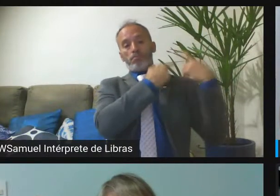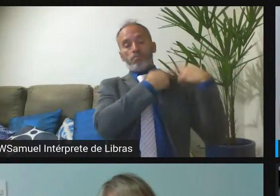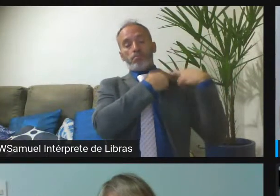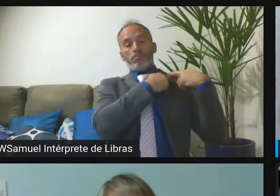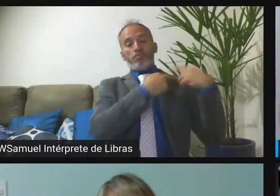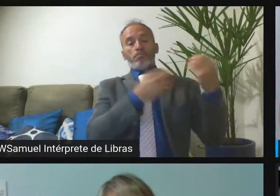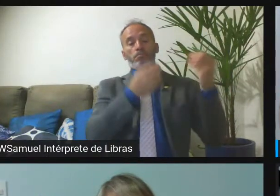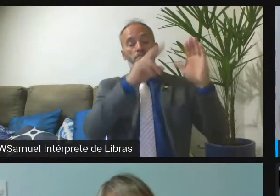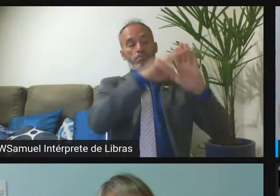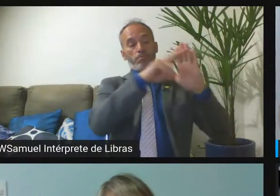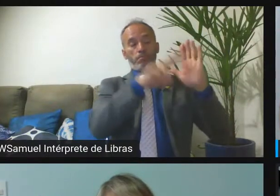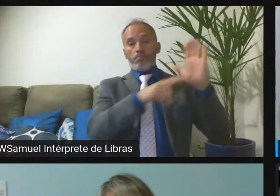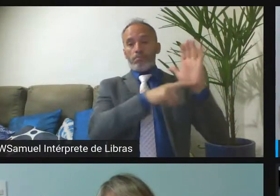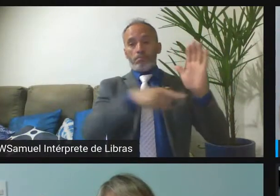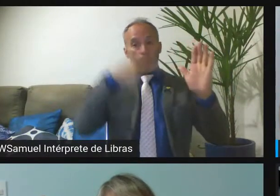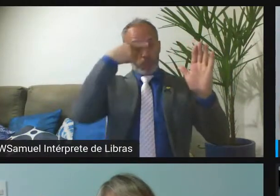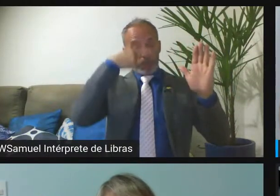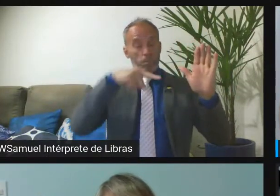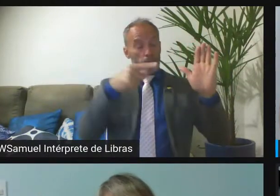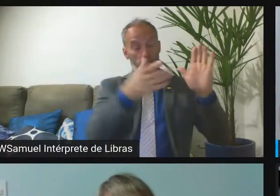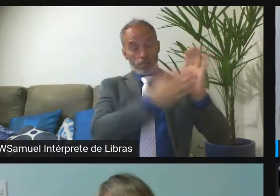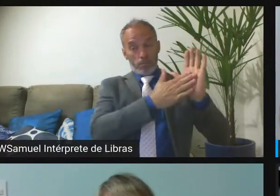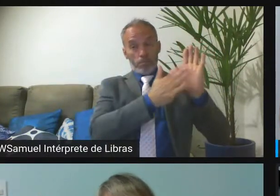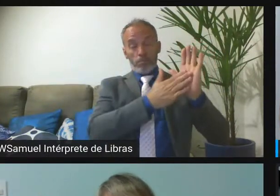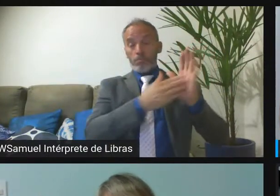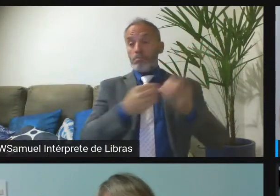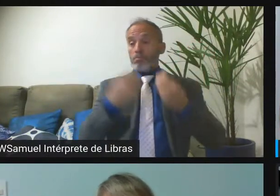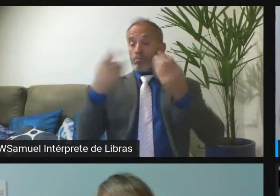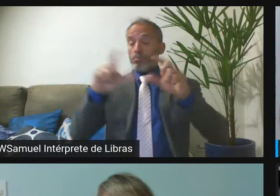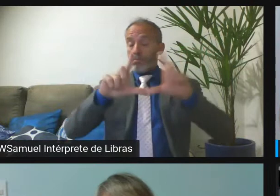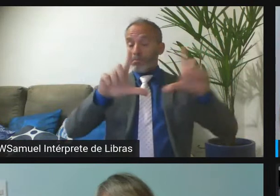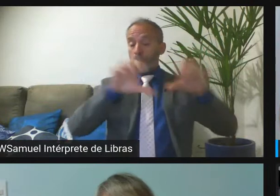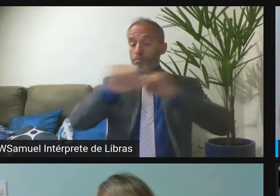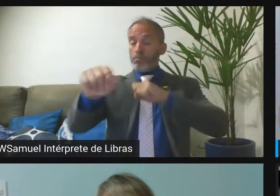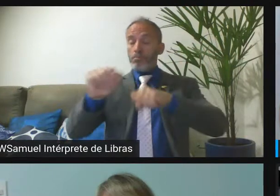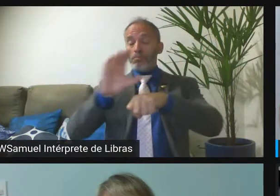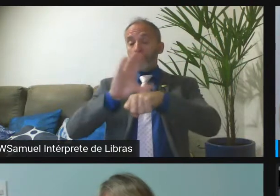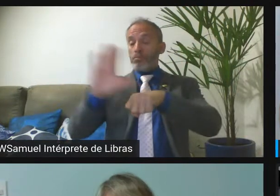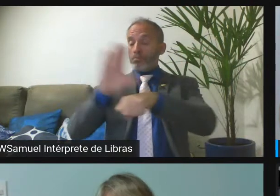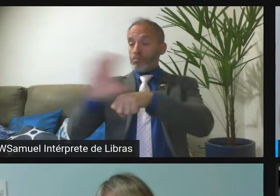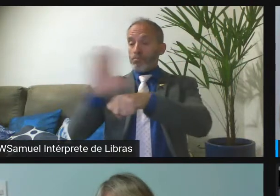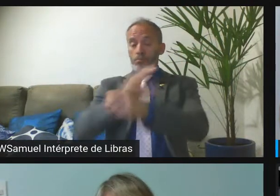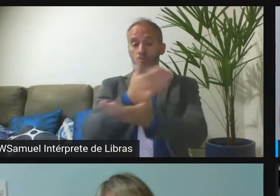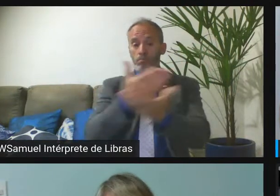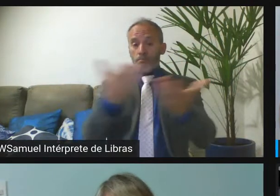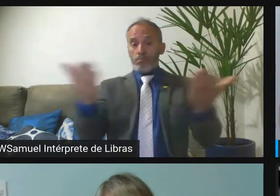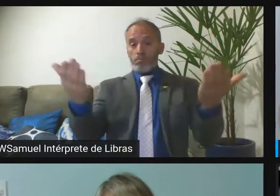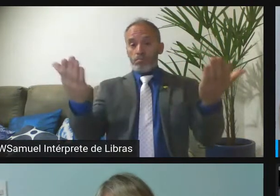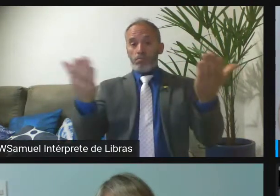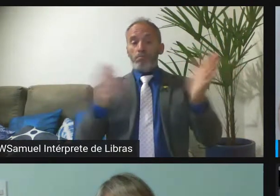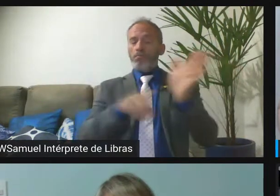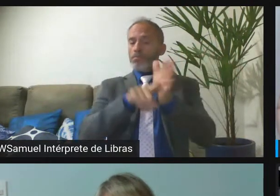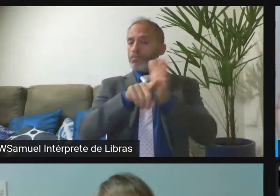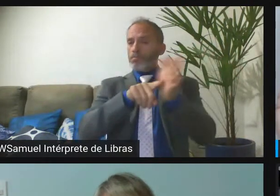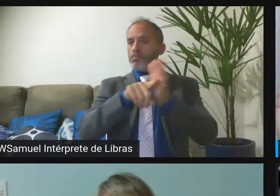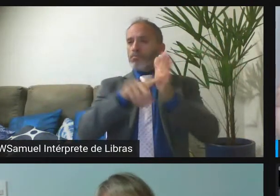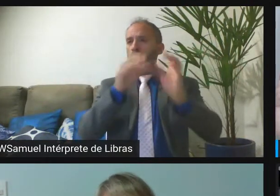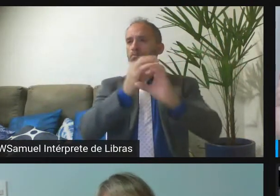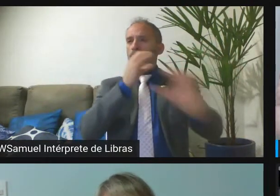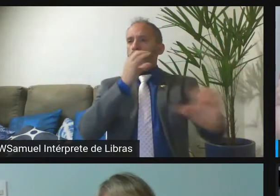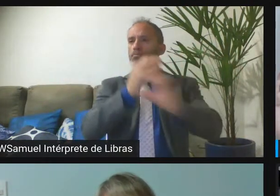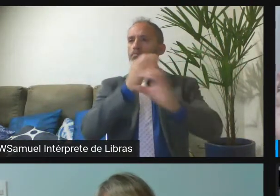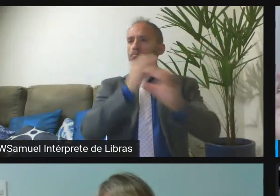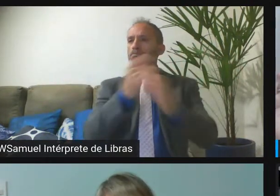o regimento dessa instituição, defiro o requerido e concedo aos formandos o título de bacharel em Engenharia